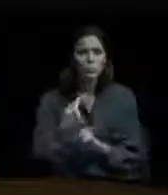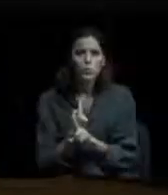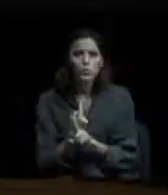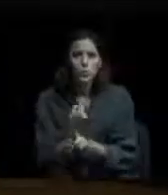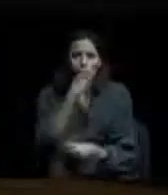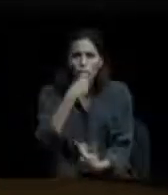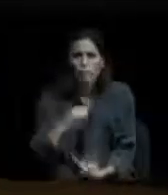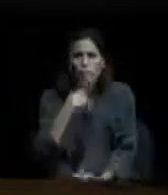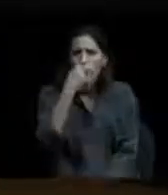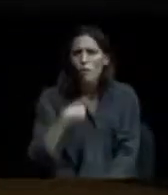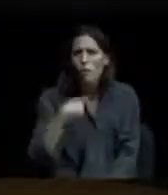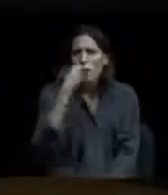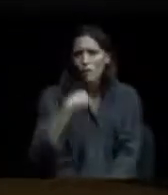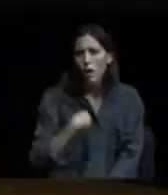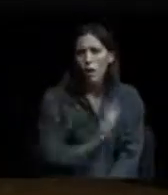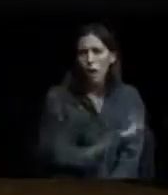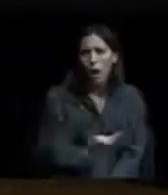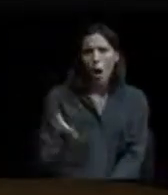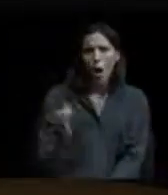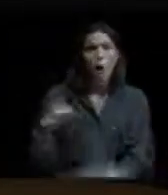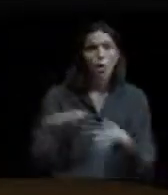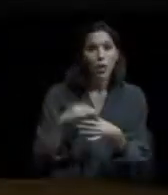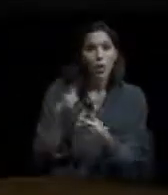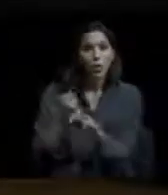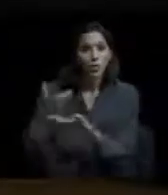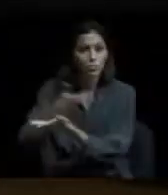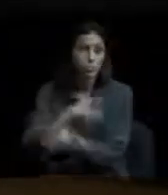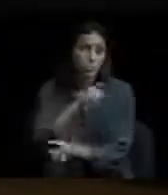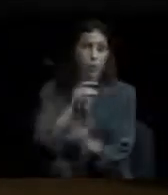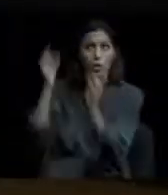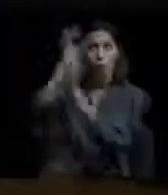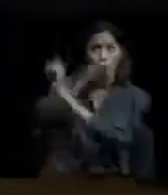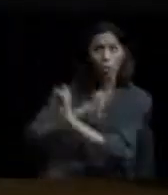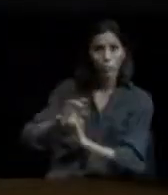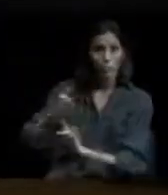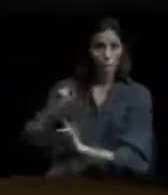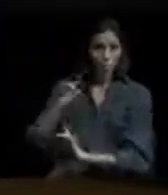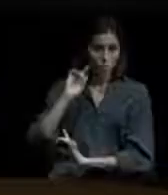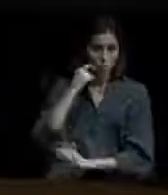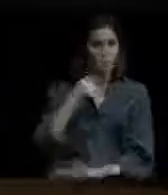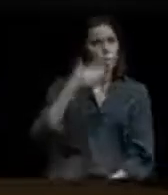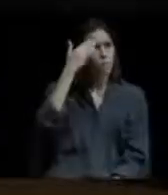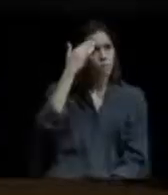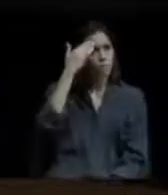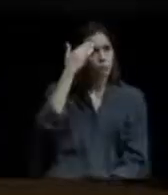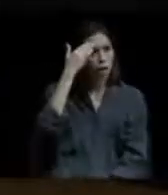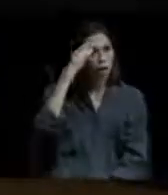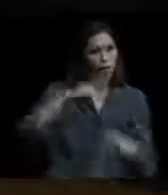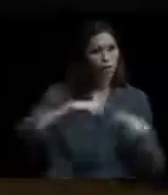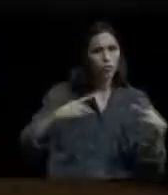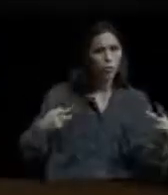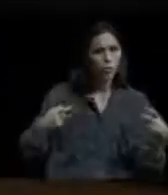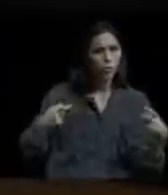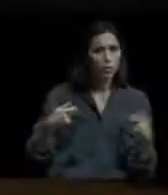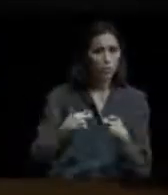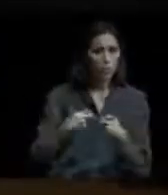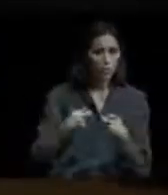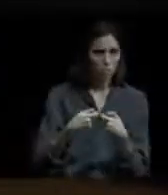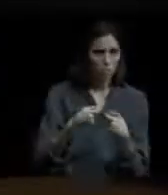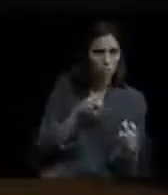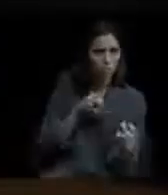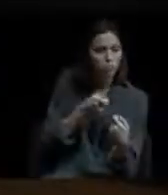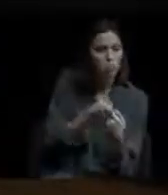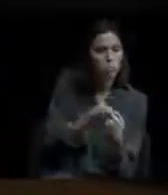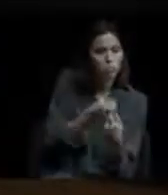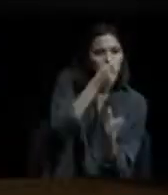governativas completamente erradas e subjugadas ao poder financeiro e à União Europeia. Pelo que seria expectável que uma autarquia que estivesse ao lado dos seus municípios sempre